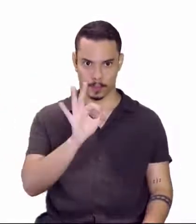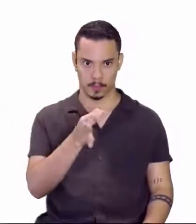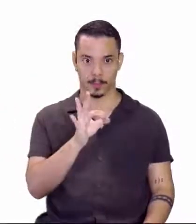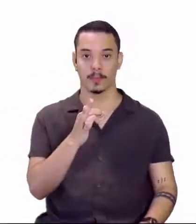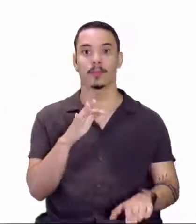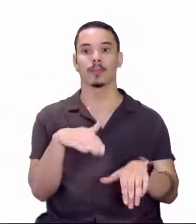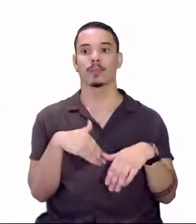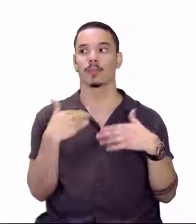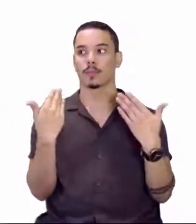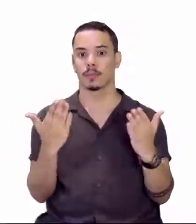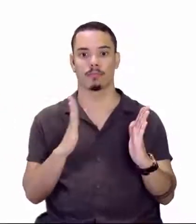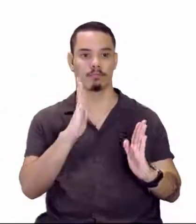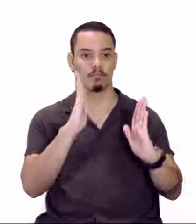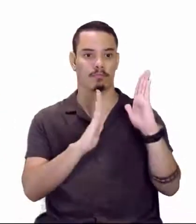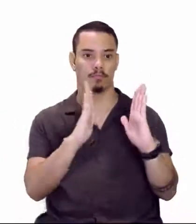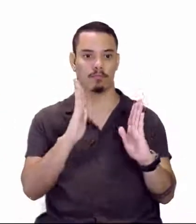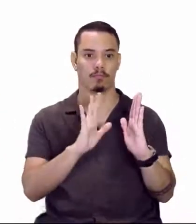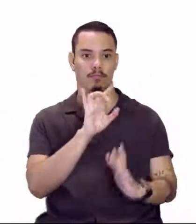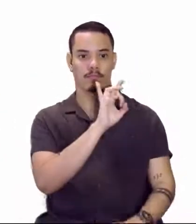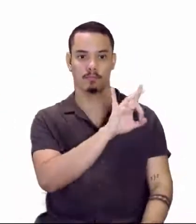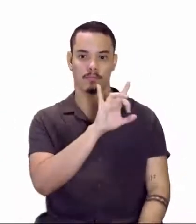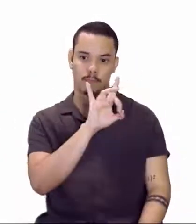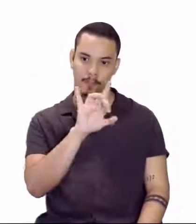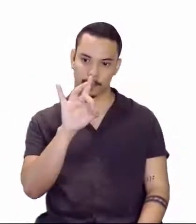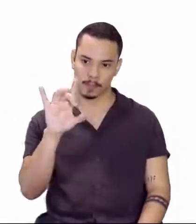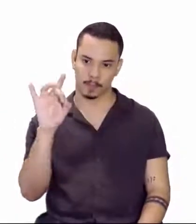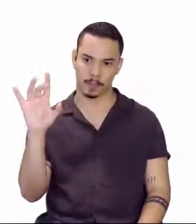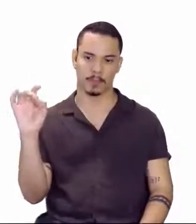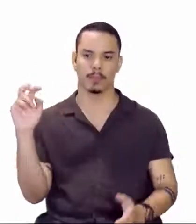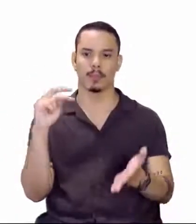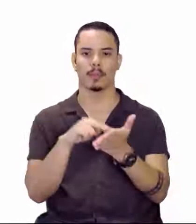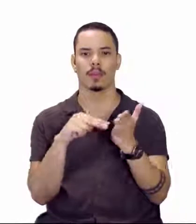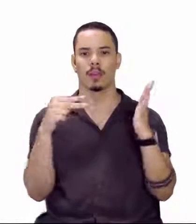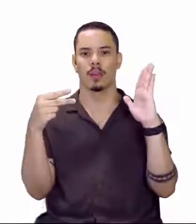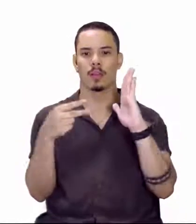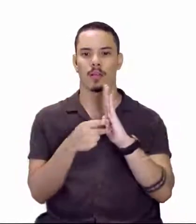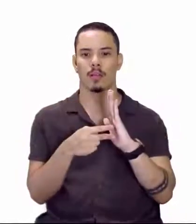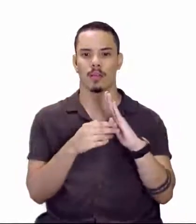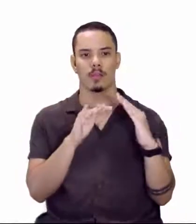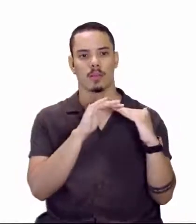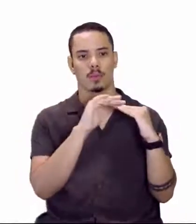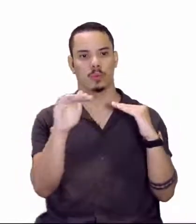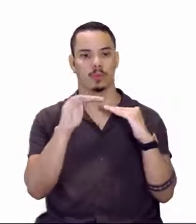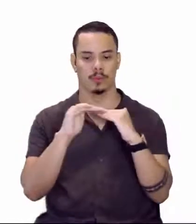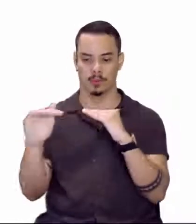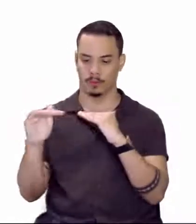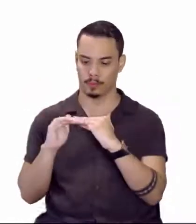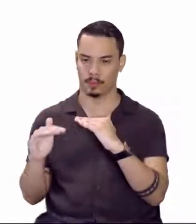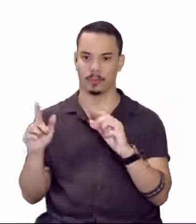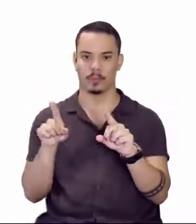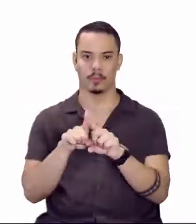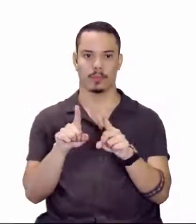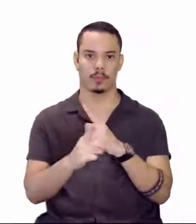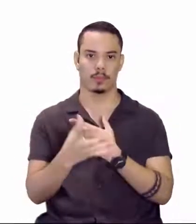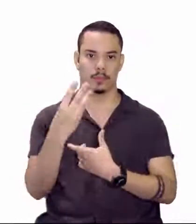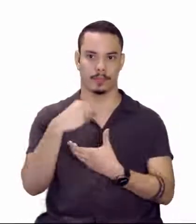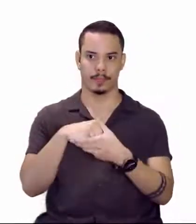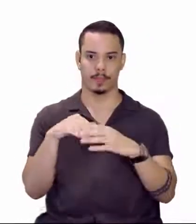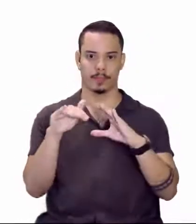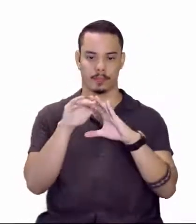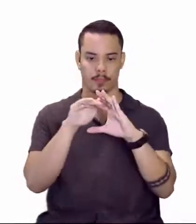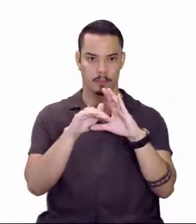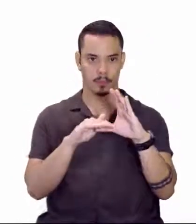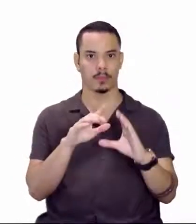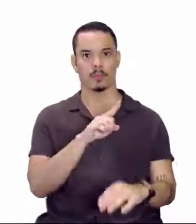Então, cada período, cada linha horizontal corresponde a um nível ou camada eletrônica que